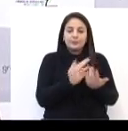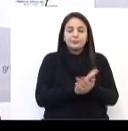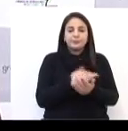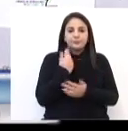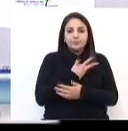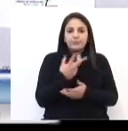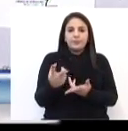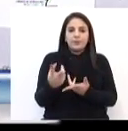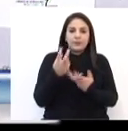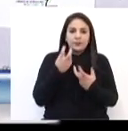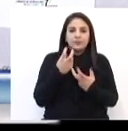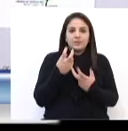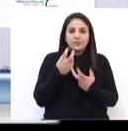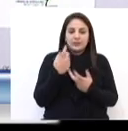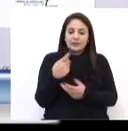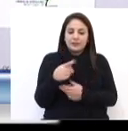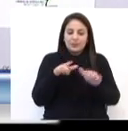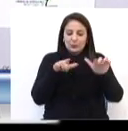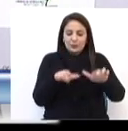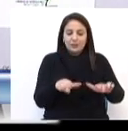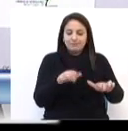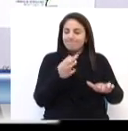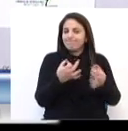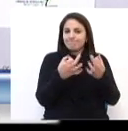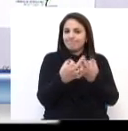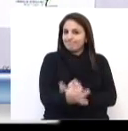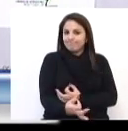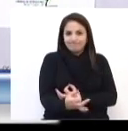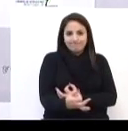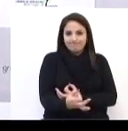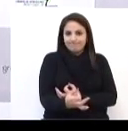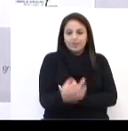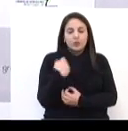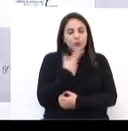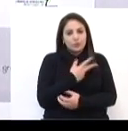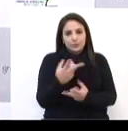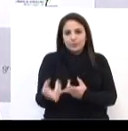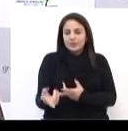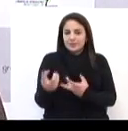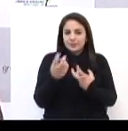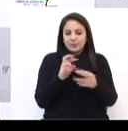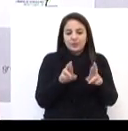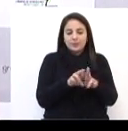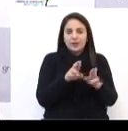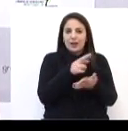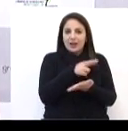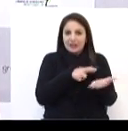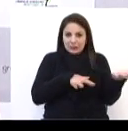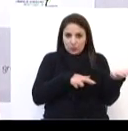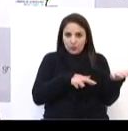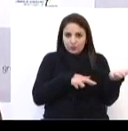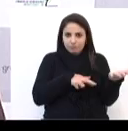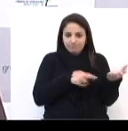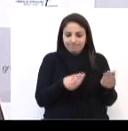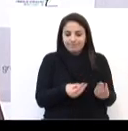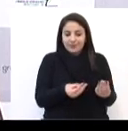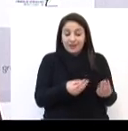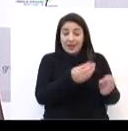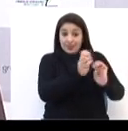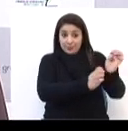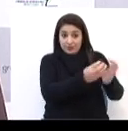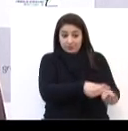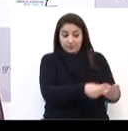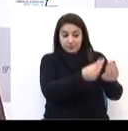que, de fato, aquele espaço não é um espaço adequado. Percebemos que, de fato, o relatório